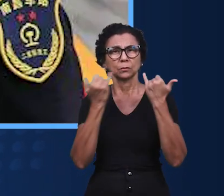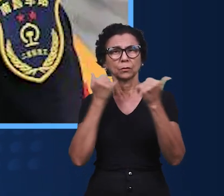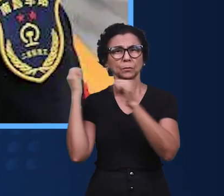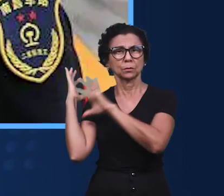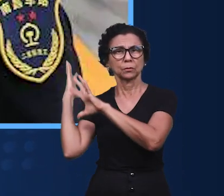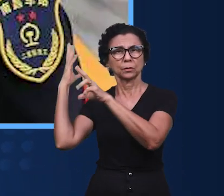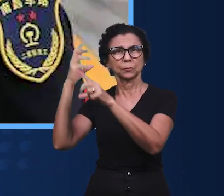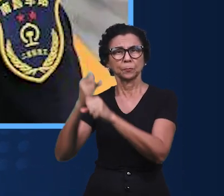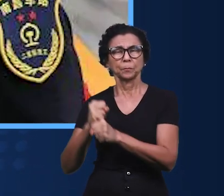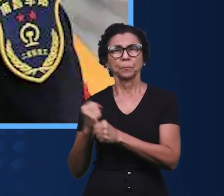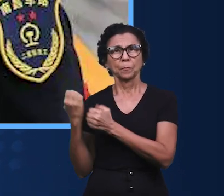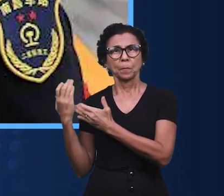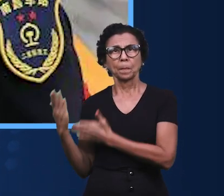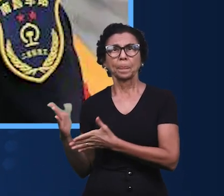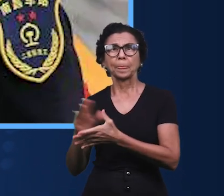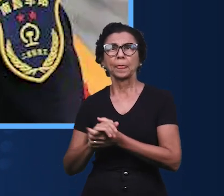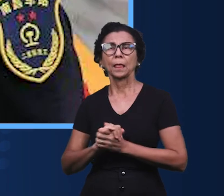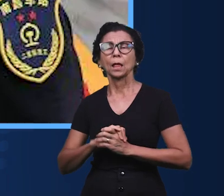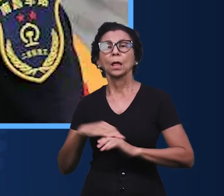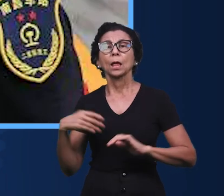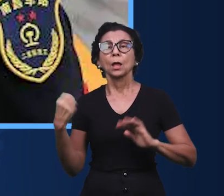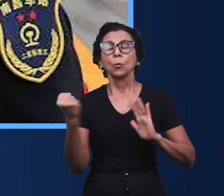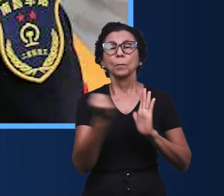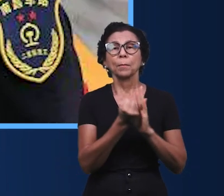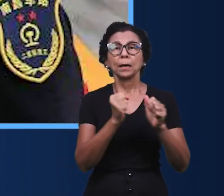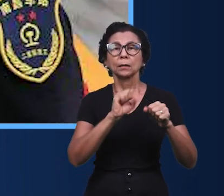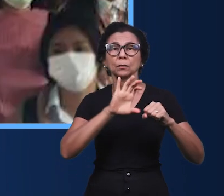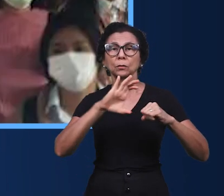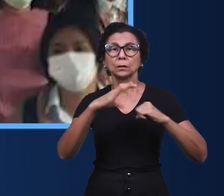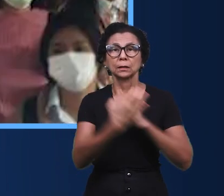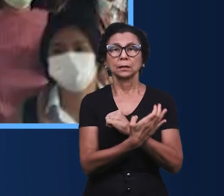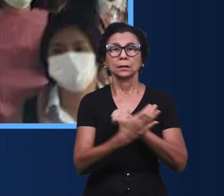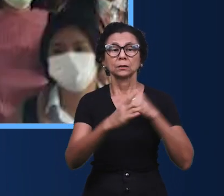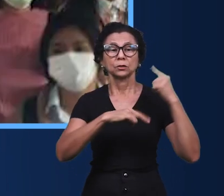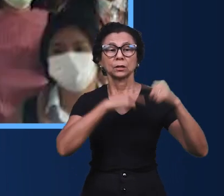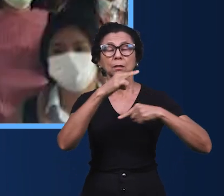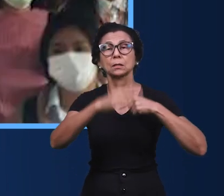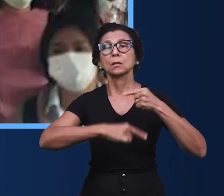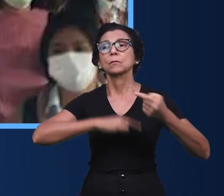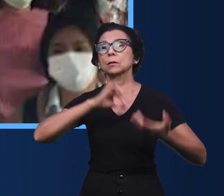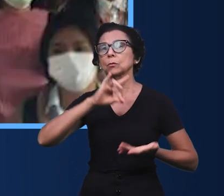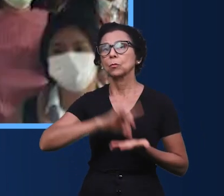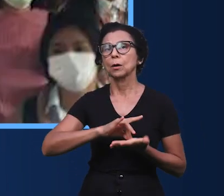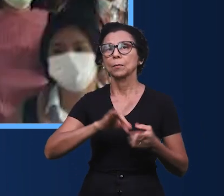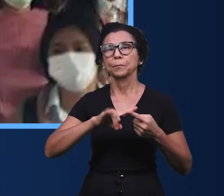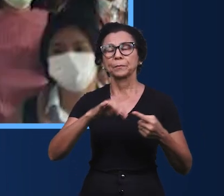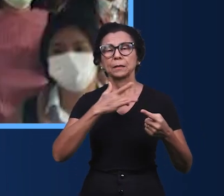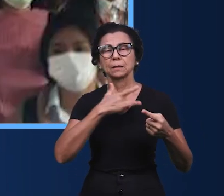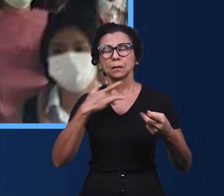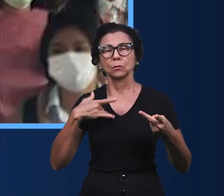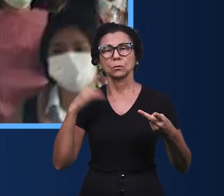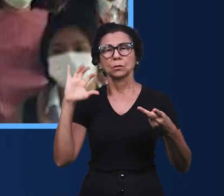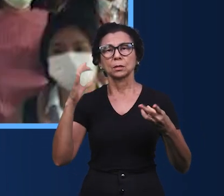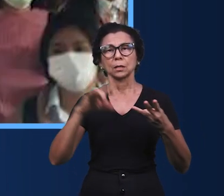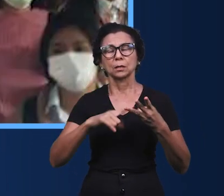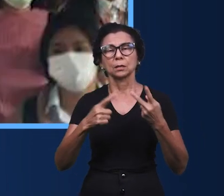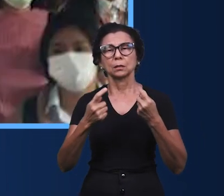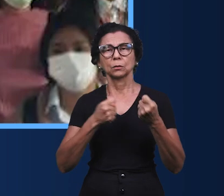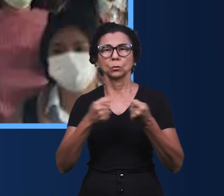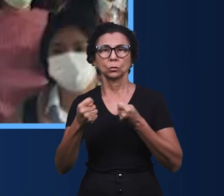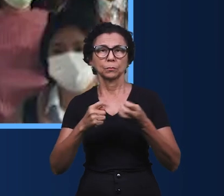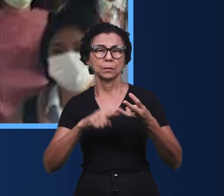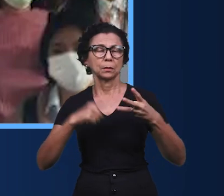fez uma abordagem sobre o impacto da pandemia na nossa geração, como mudanças na saúde, ciência, economia